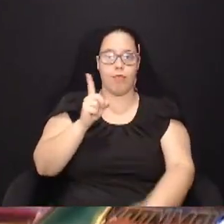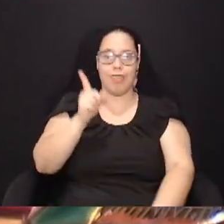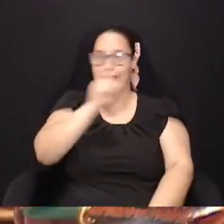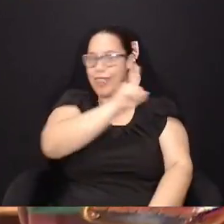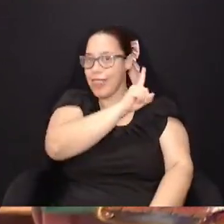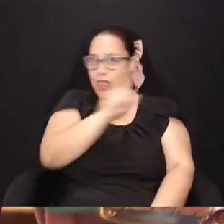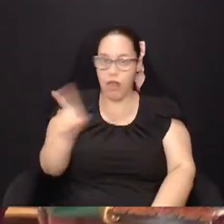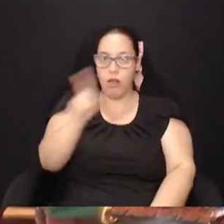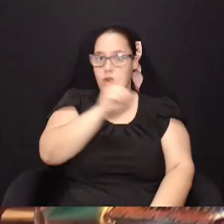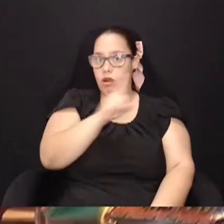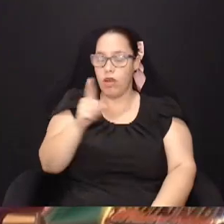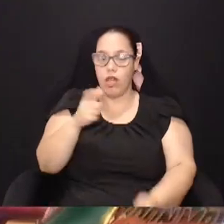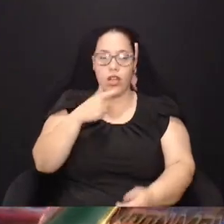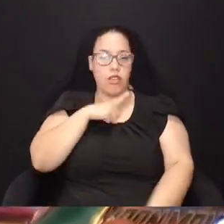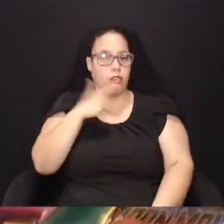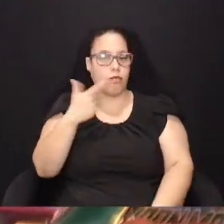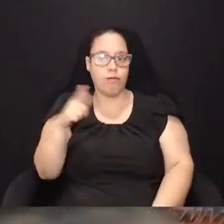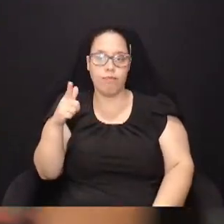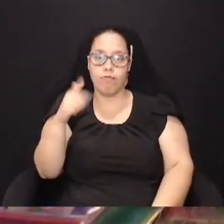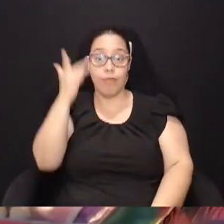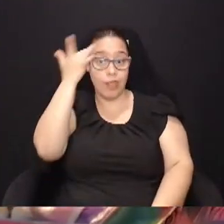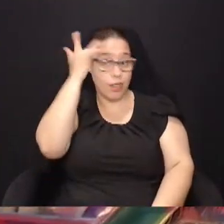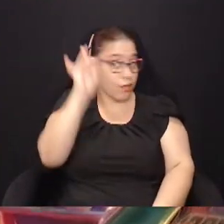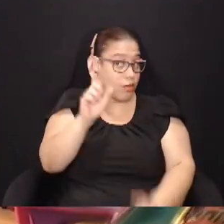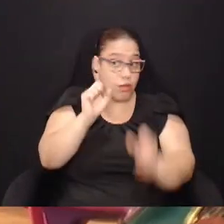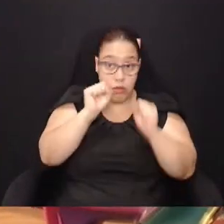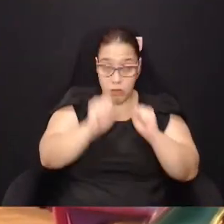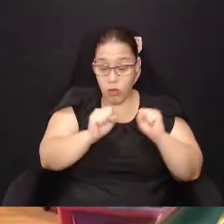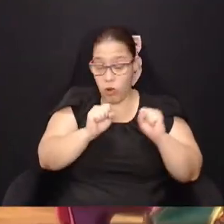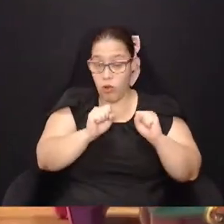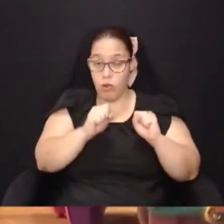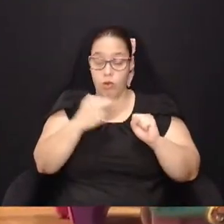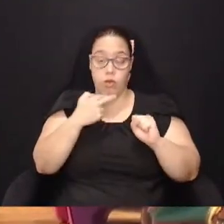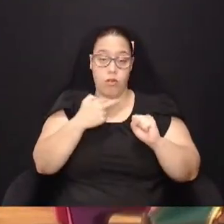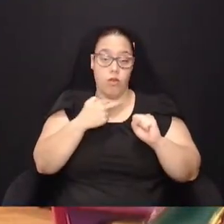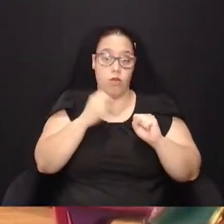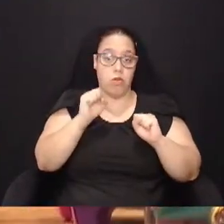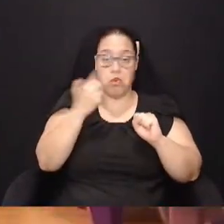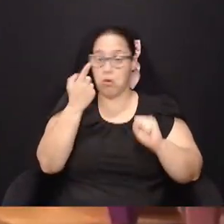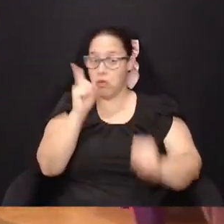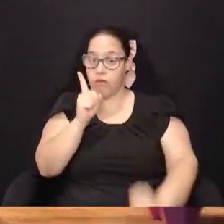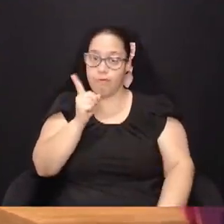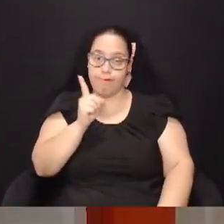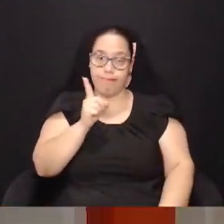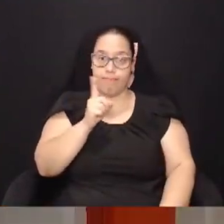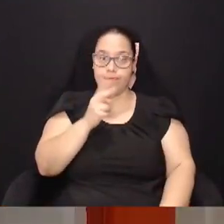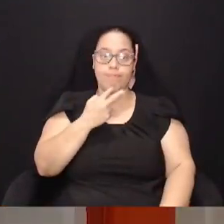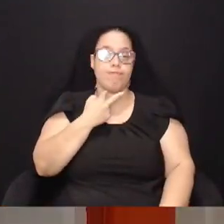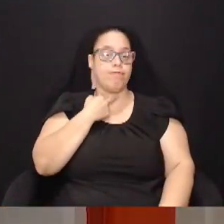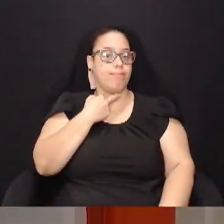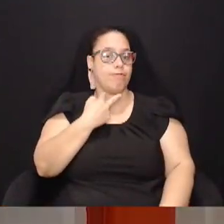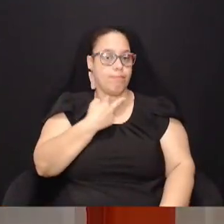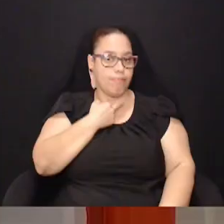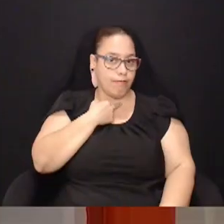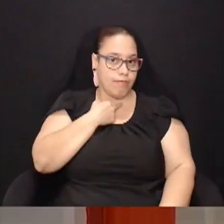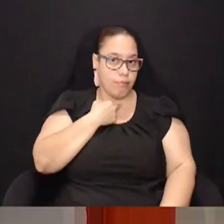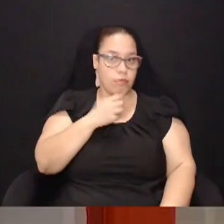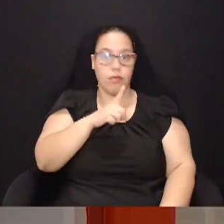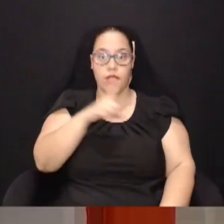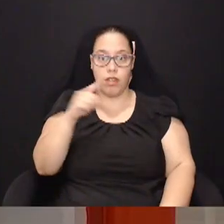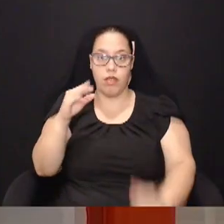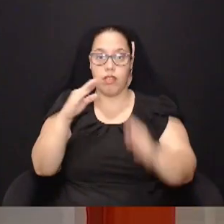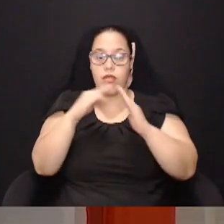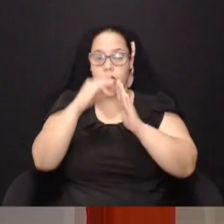criança precisa entender o que pode e o que não pode. E os pais também precisam já sair de casa com a lista e com